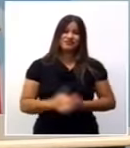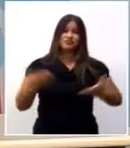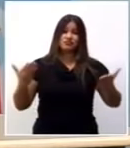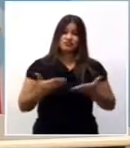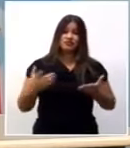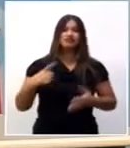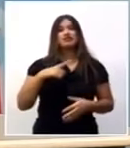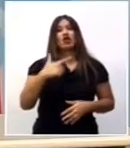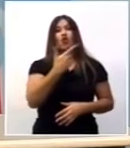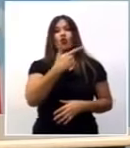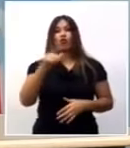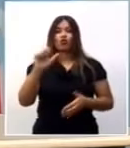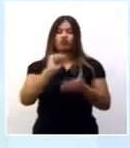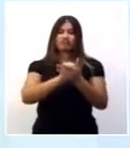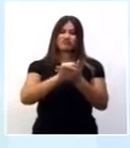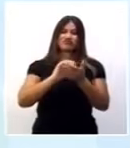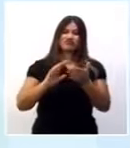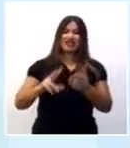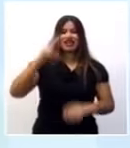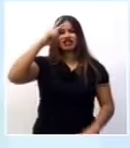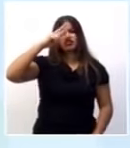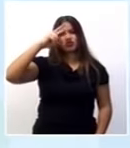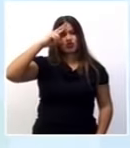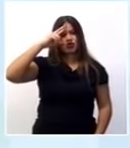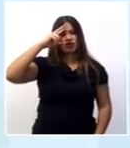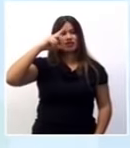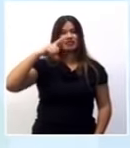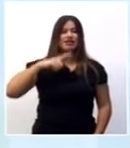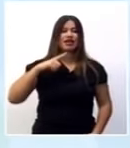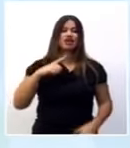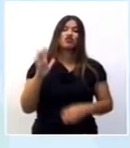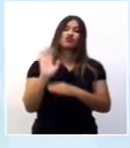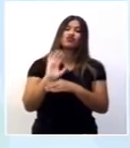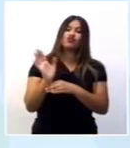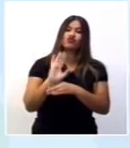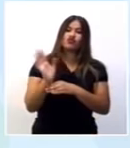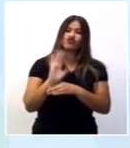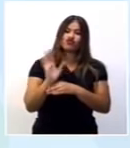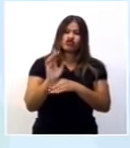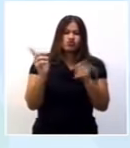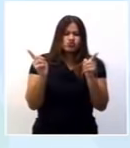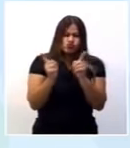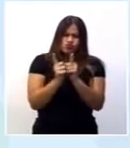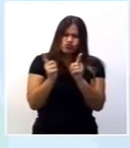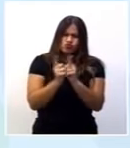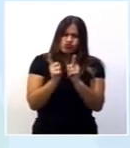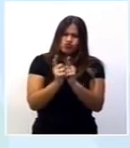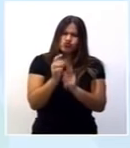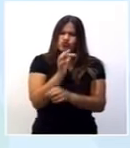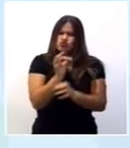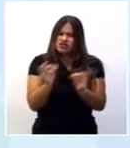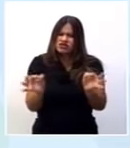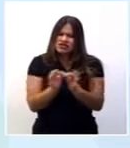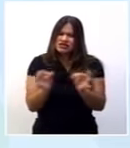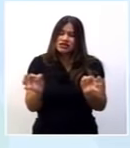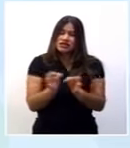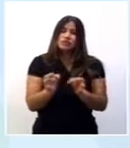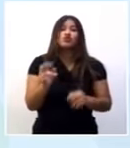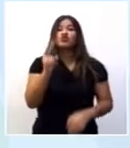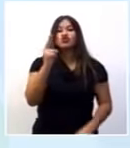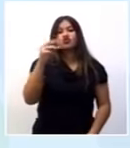vídeo que a gente vai assistir. É um vídeo, ele é curtinho, ele tem só 2 minutos. Eu queria que